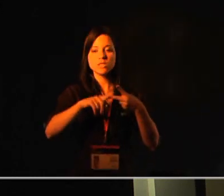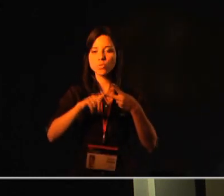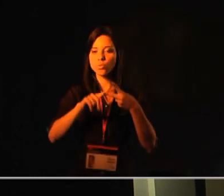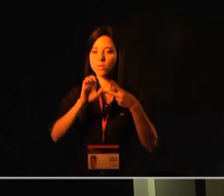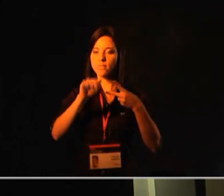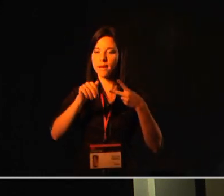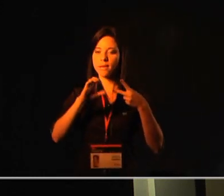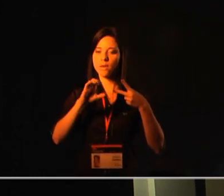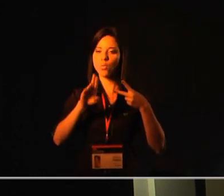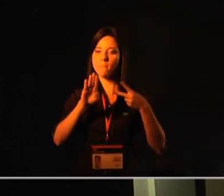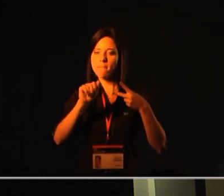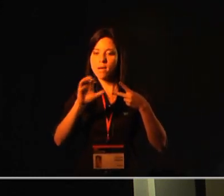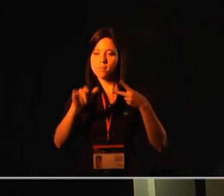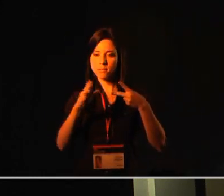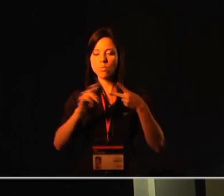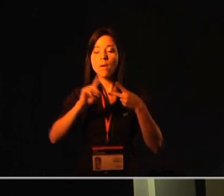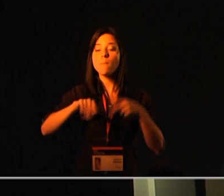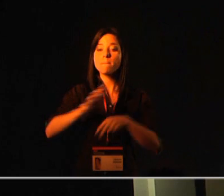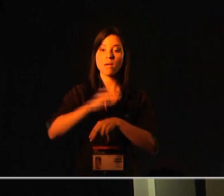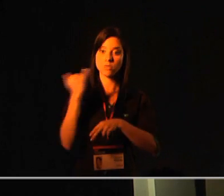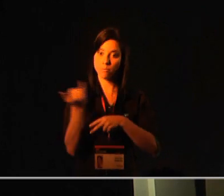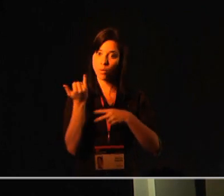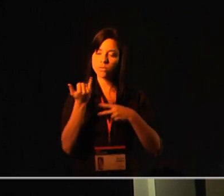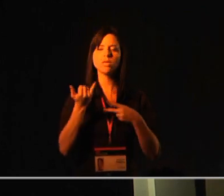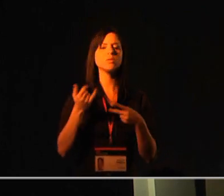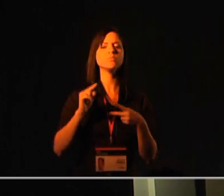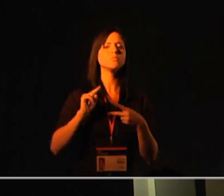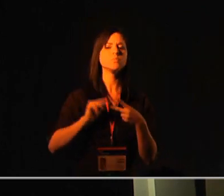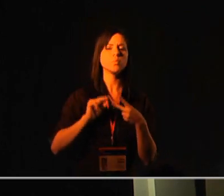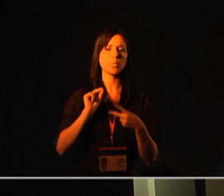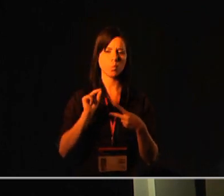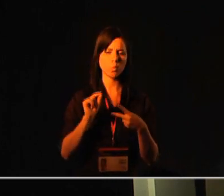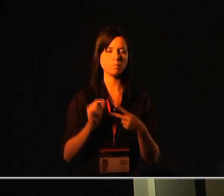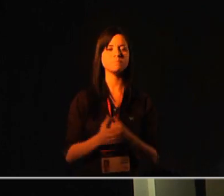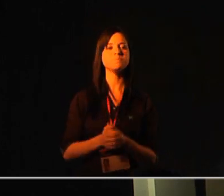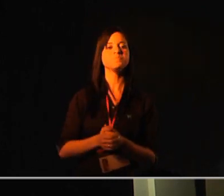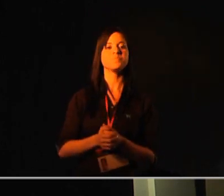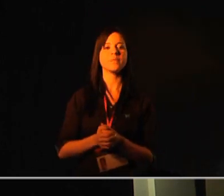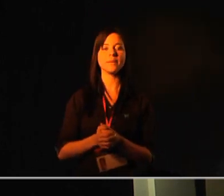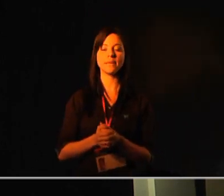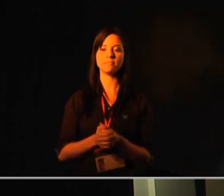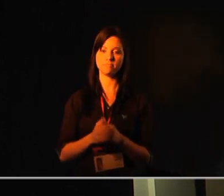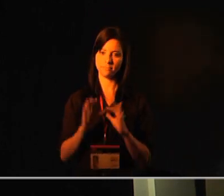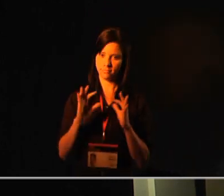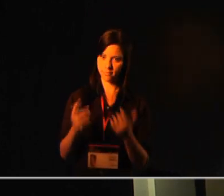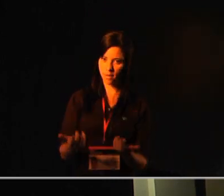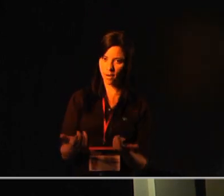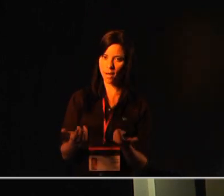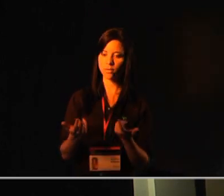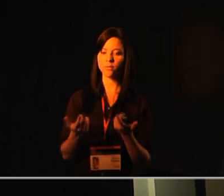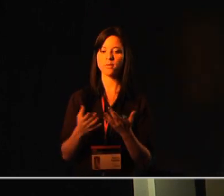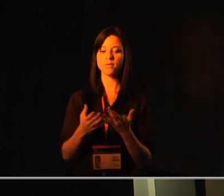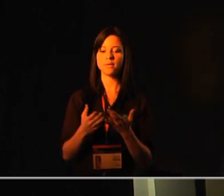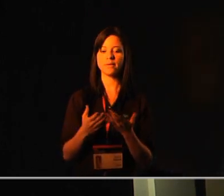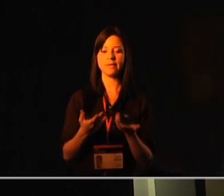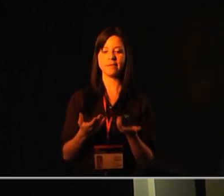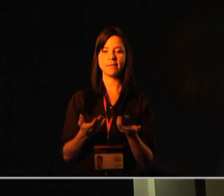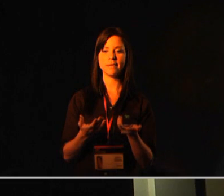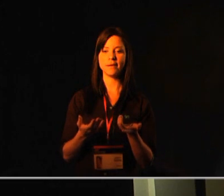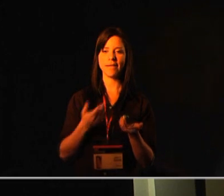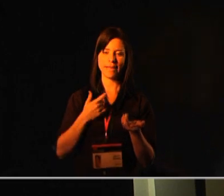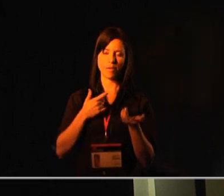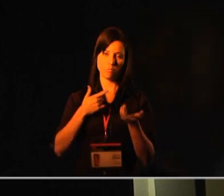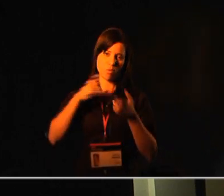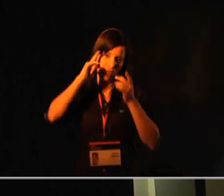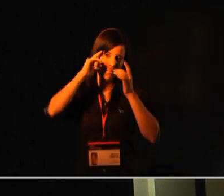acho que é a mais importante desse meu processo, é o seguinte, eu obviamente, não vou deixar confiar no meu